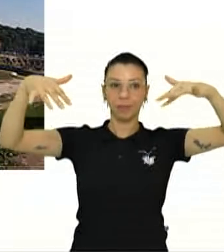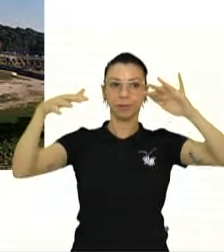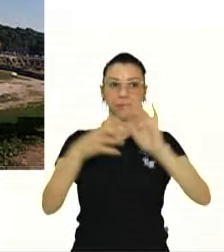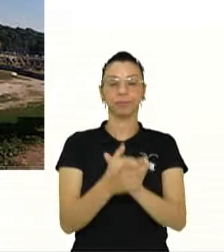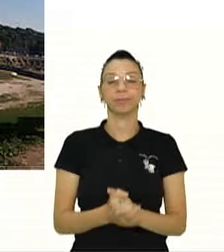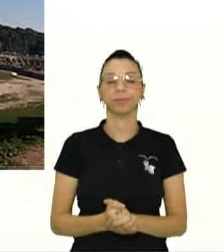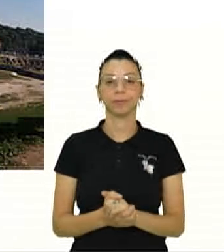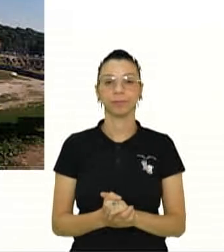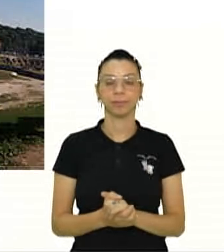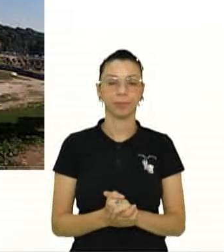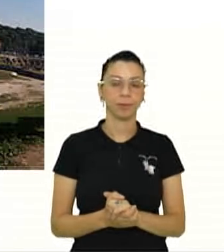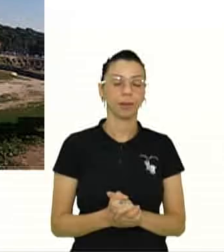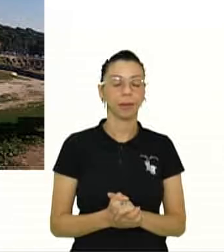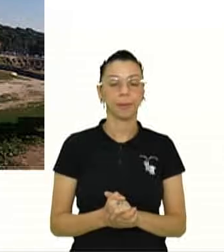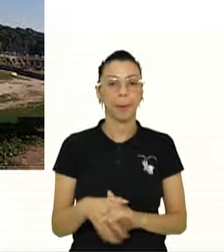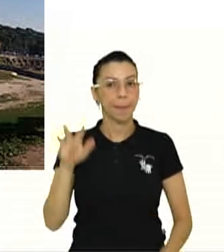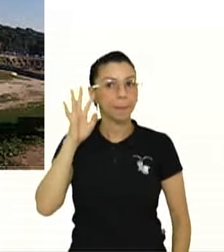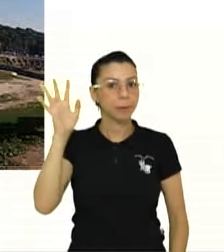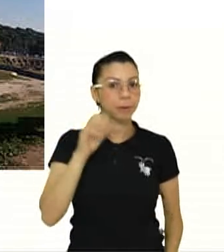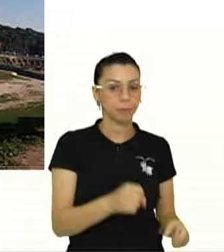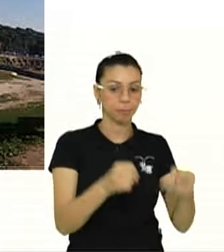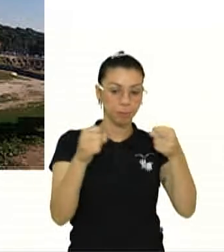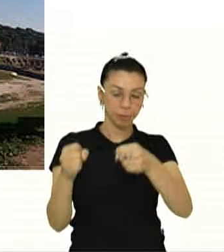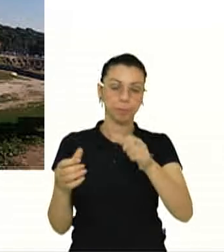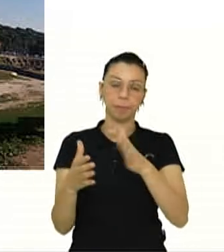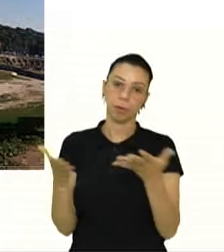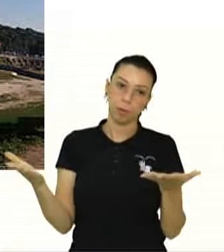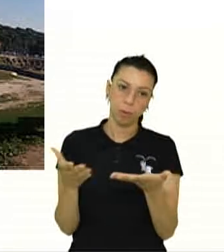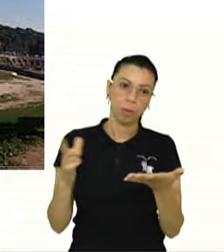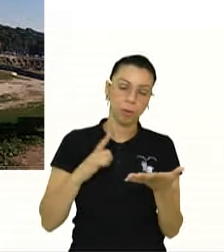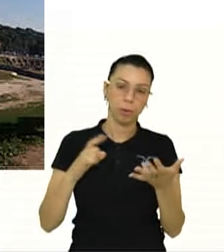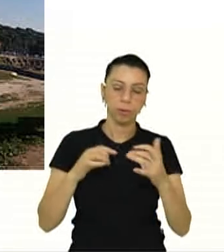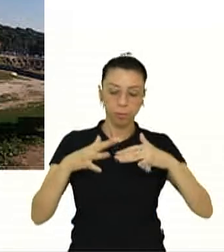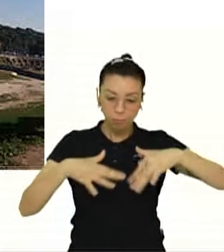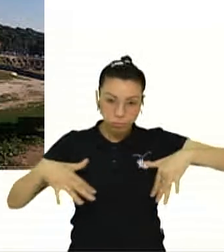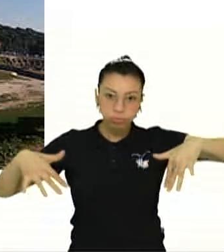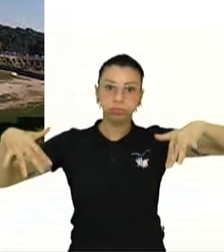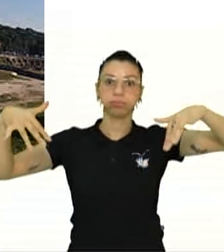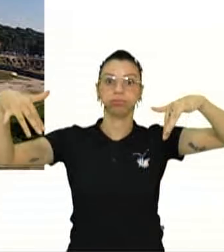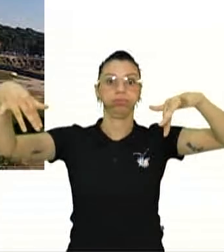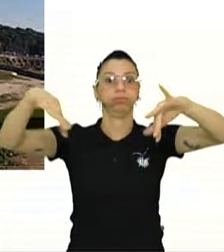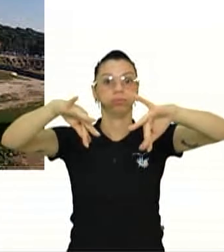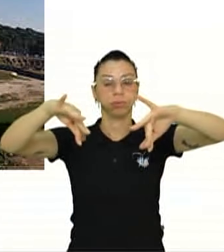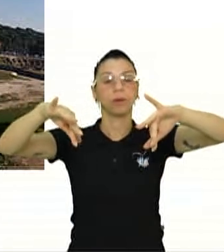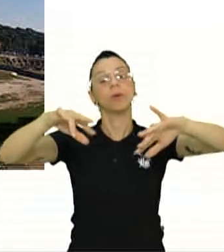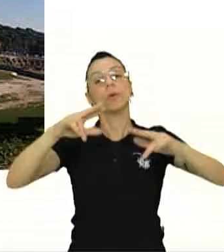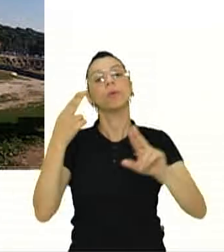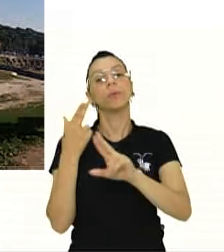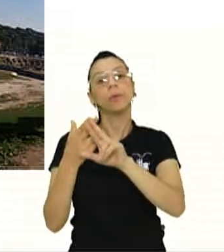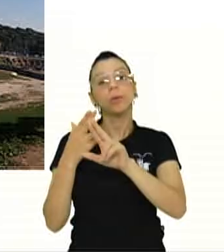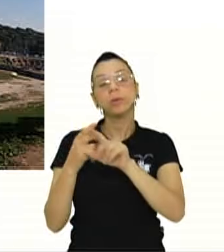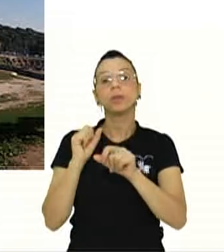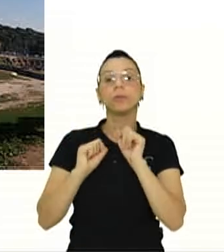dá, para pensar no poder dele. É um estádio, hoje é um parque, como diz o outro. Mas era um estádio utilizado para